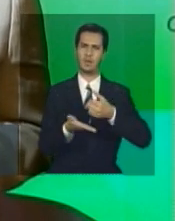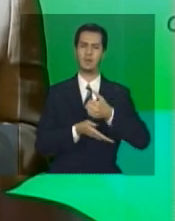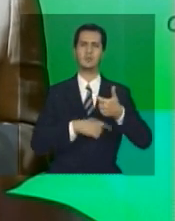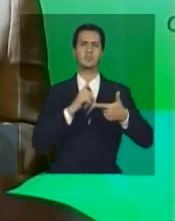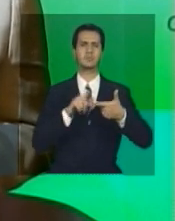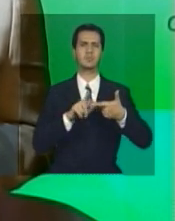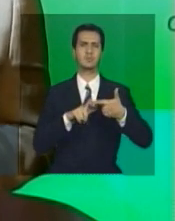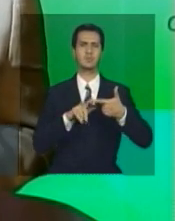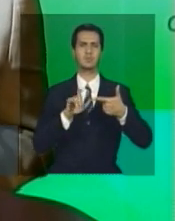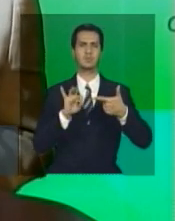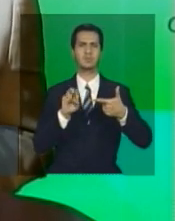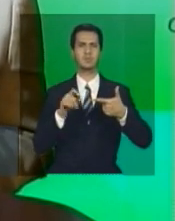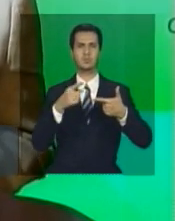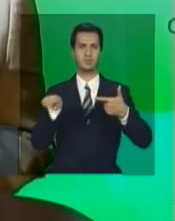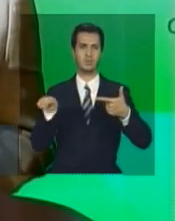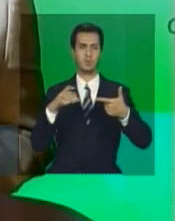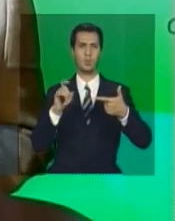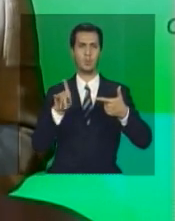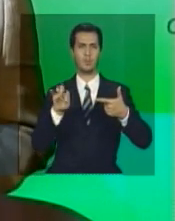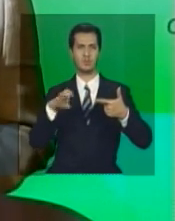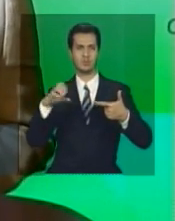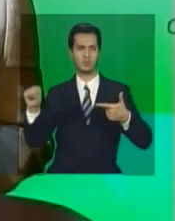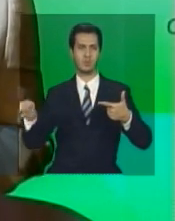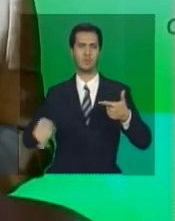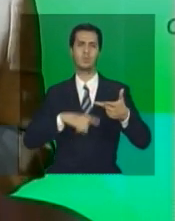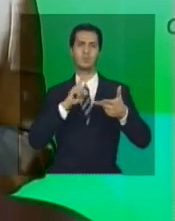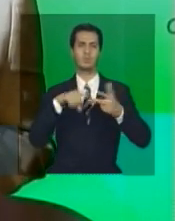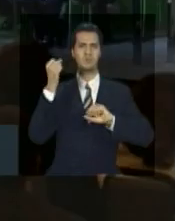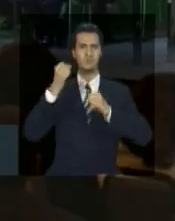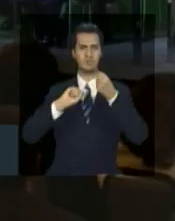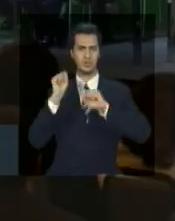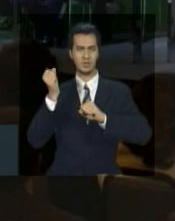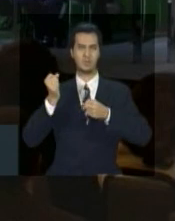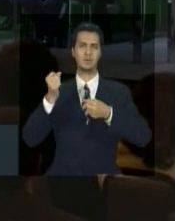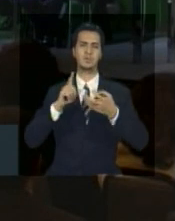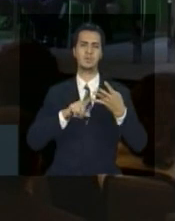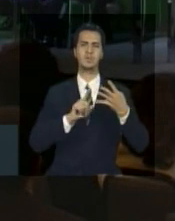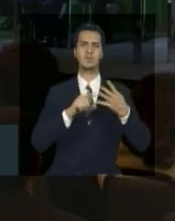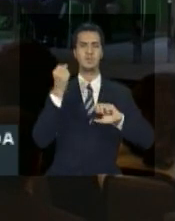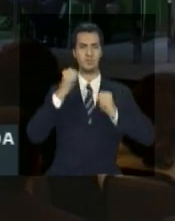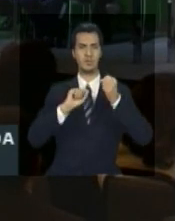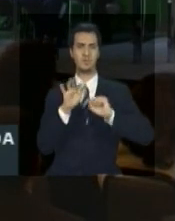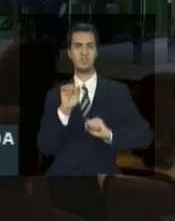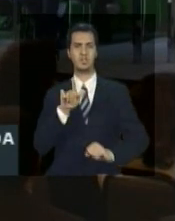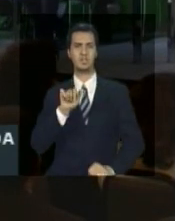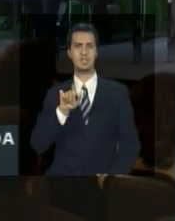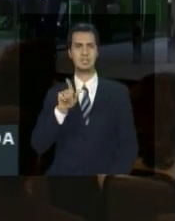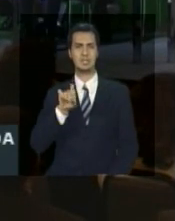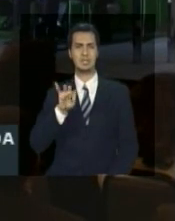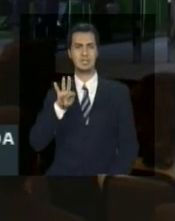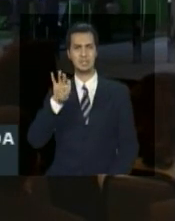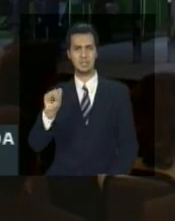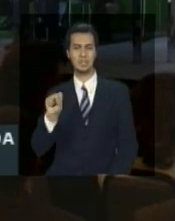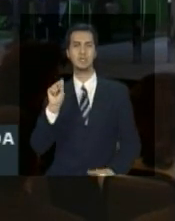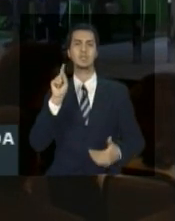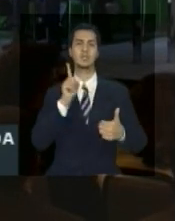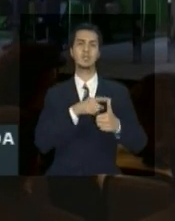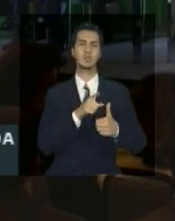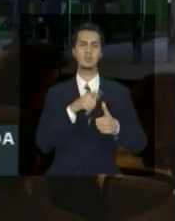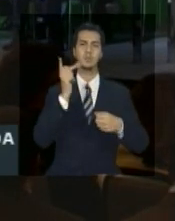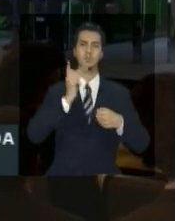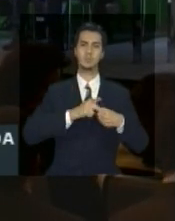terminais, nas estações de compressão, nas centrais petroquímicas, nas fábricas de fertilizantes, nas plantas de biodiesel, nos